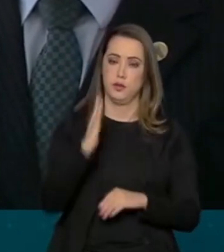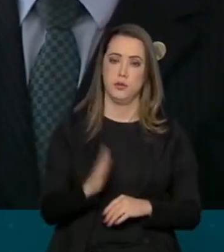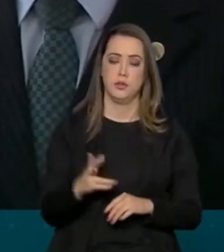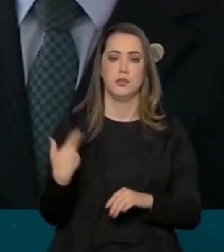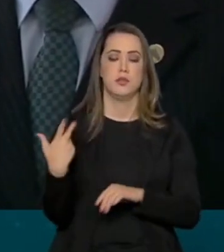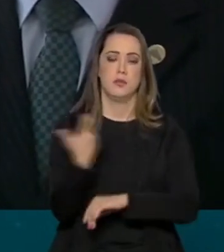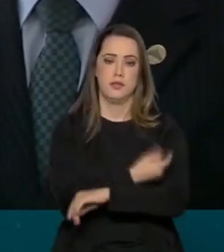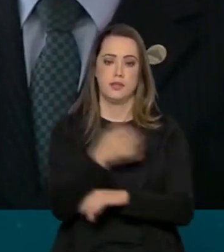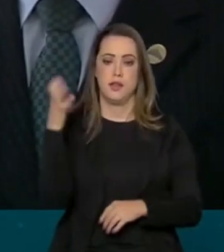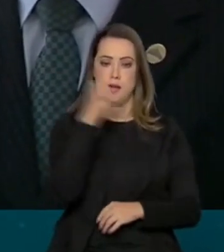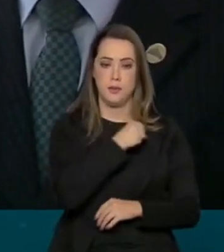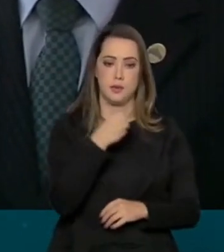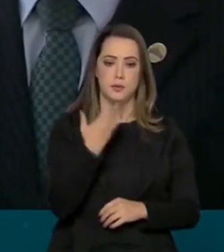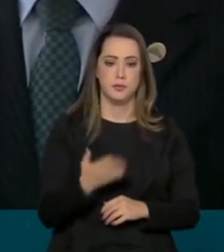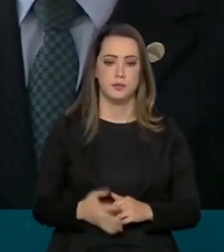rapidamente a população.